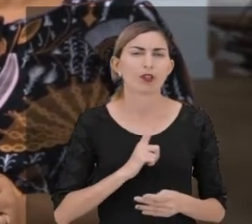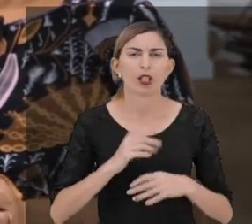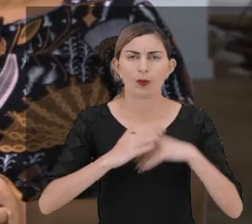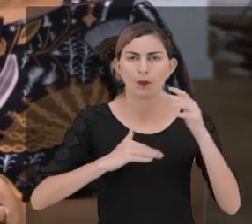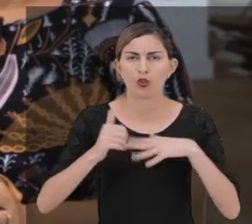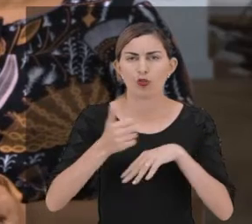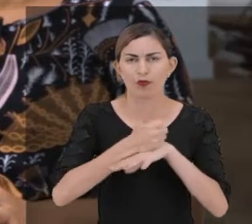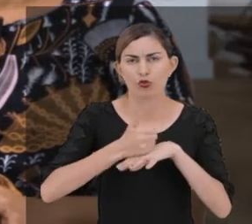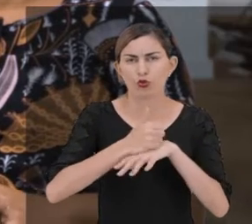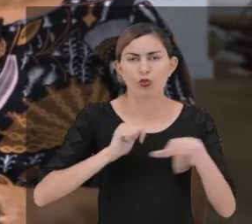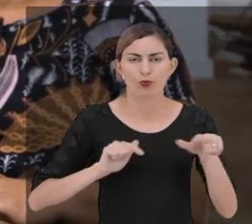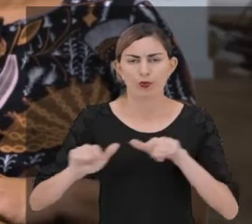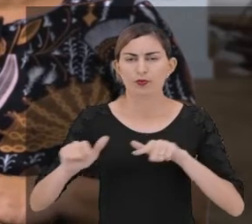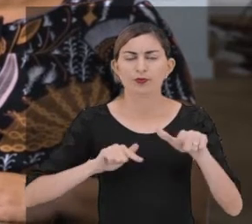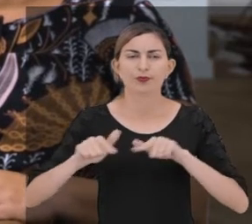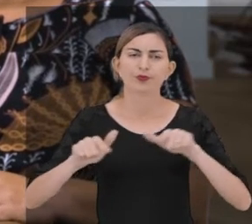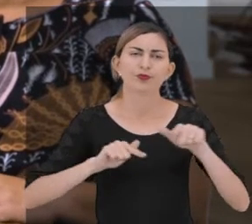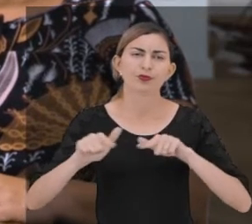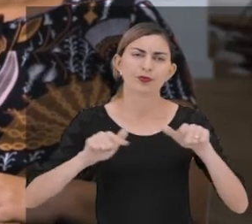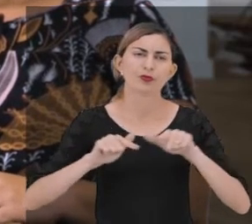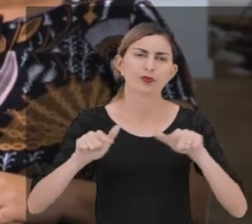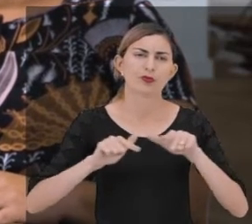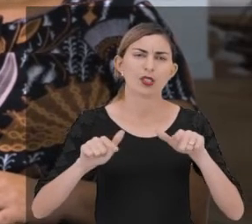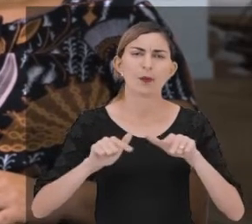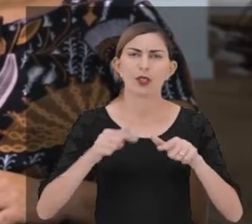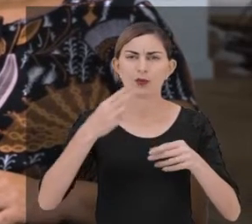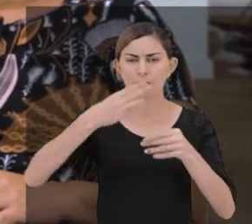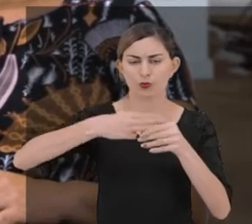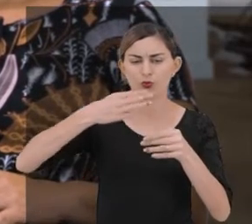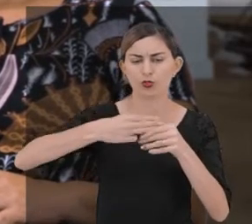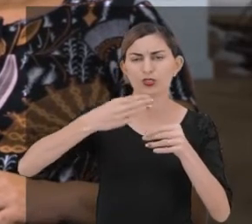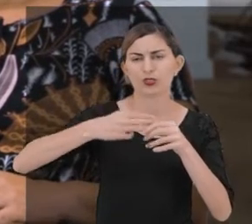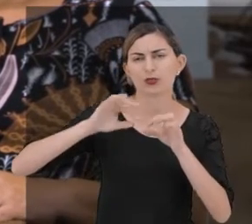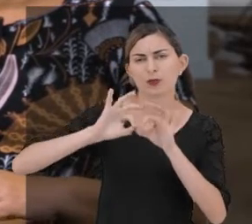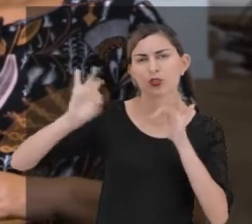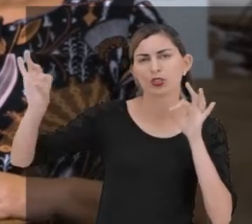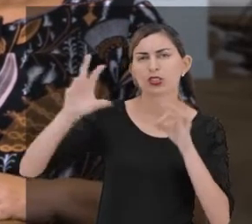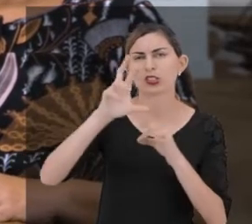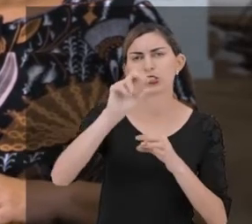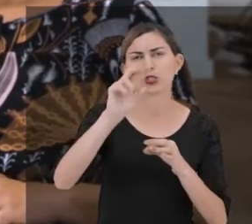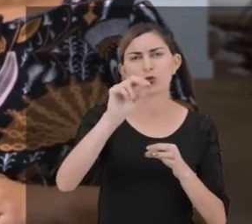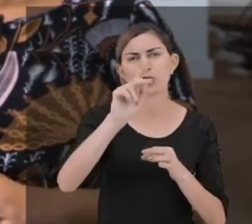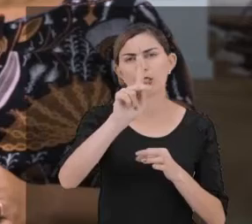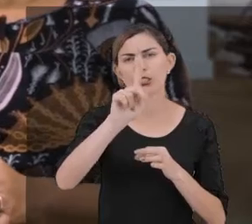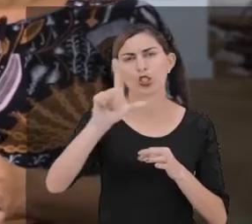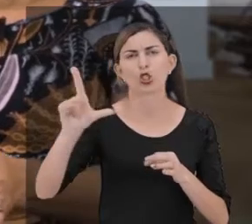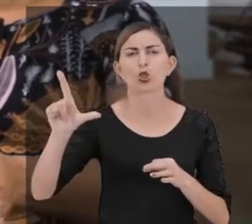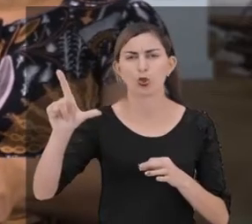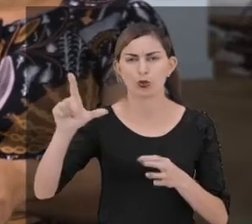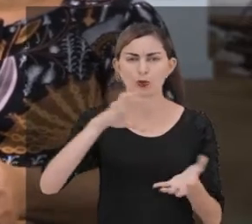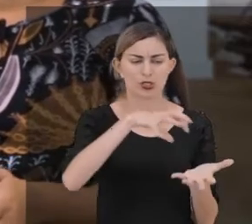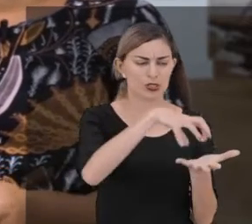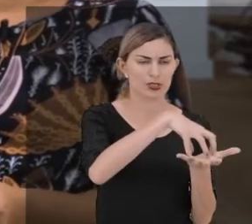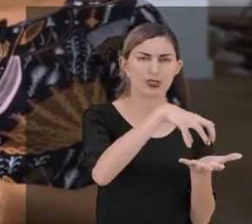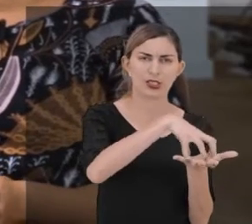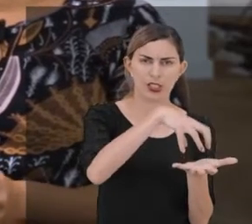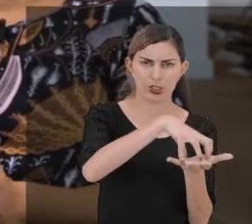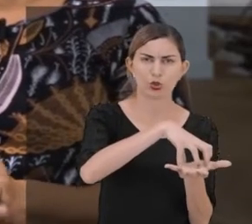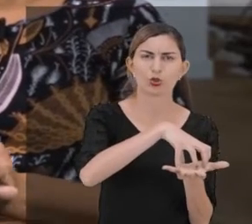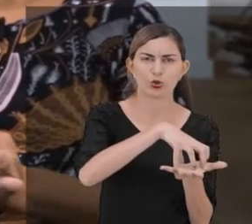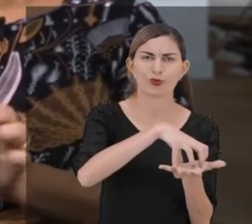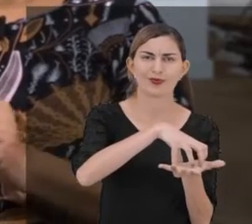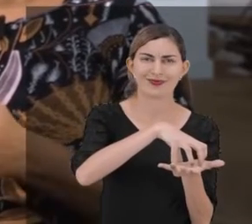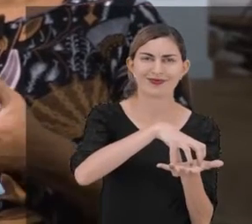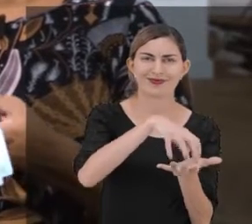um profissional trabalhando num município distante, a 50 quilômetros do centro da